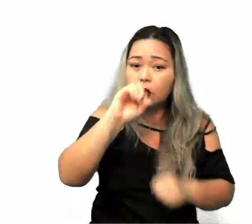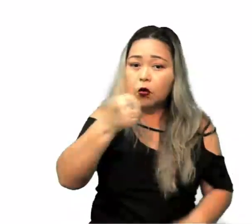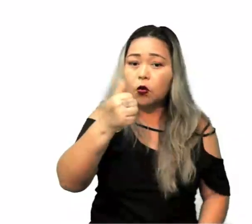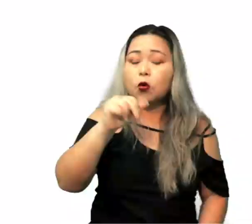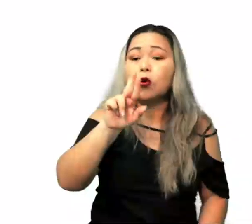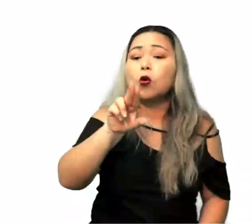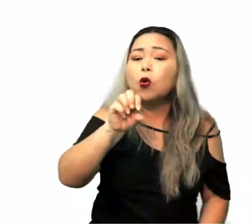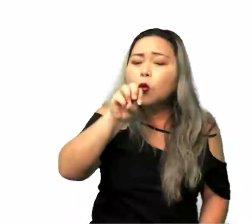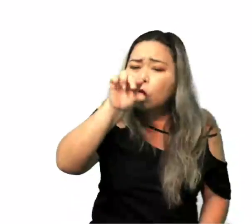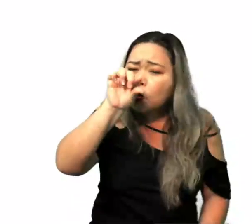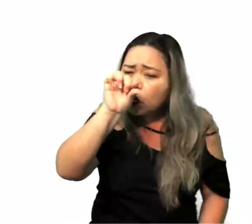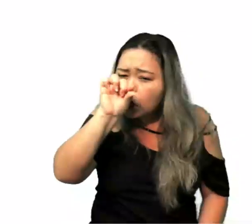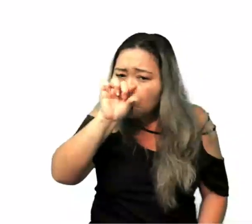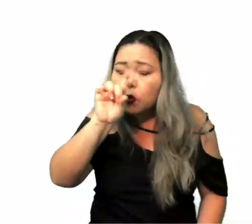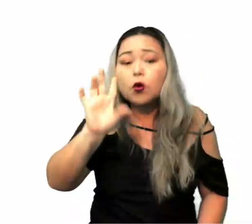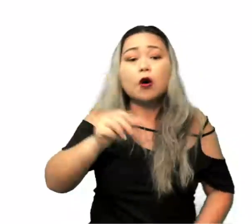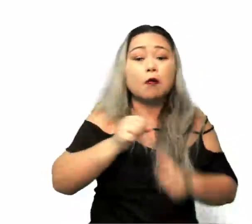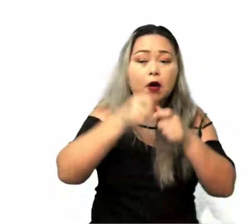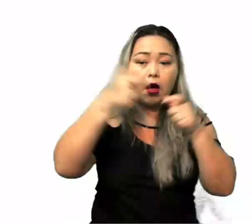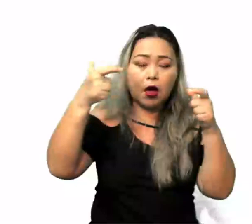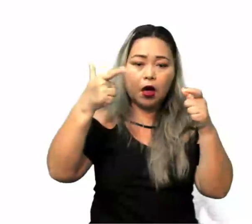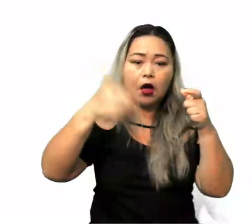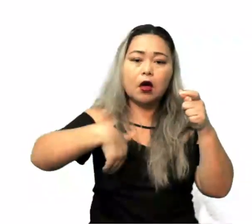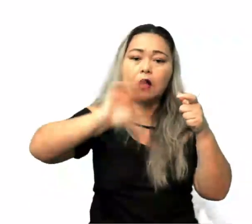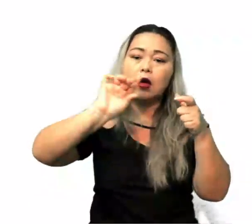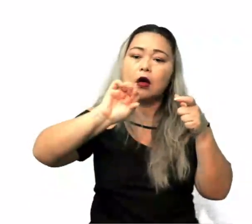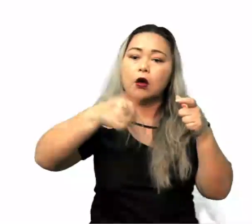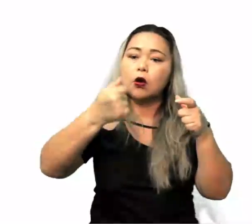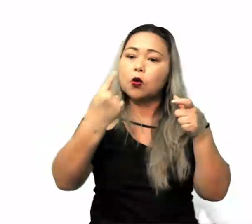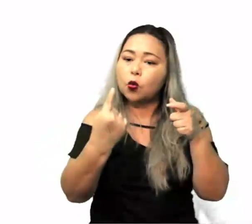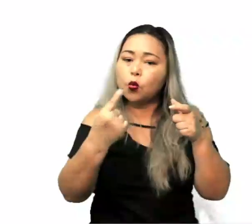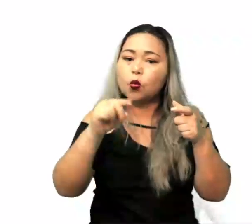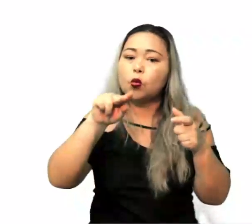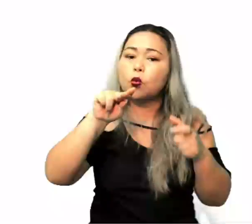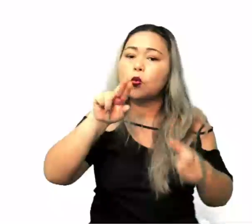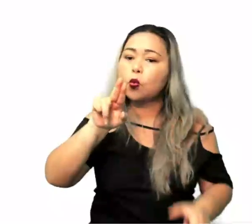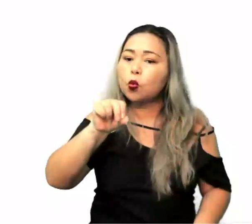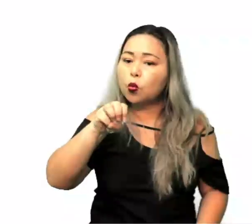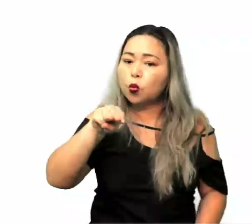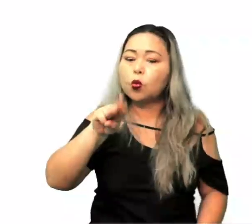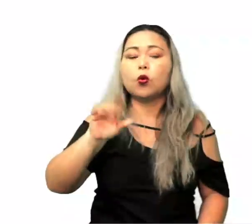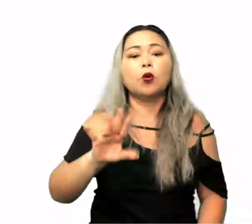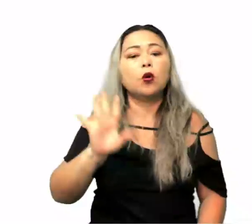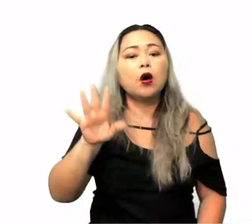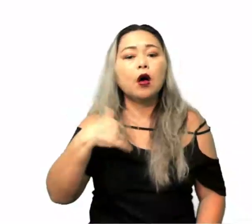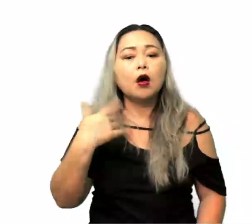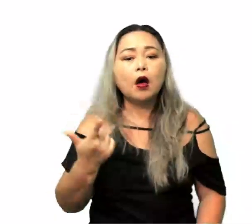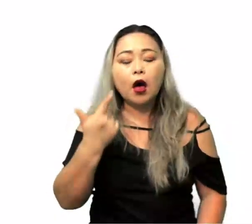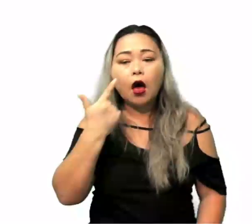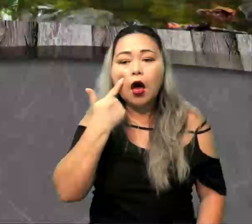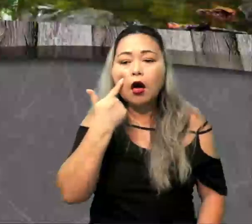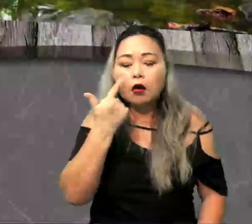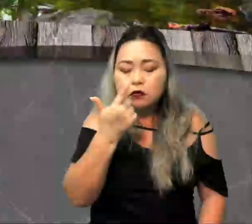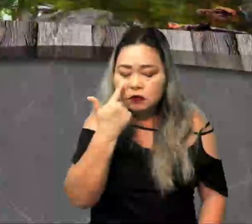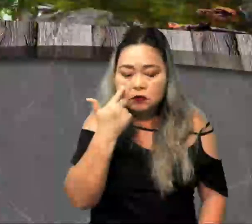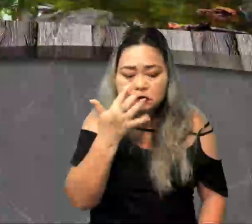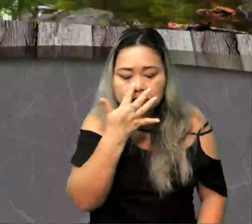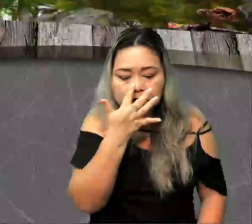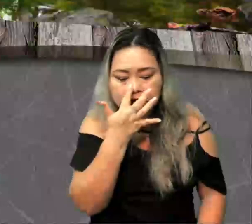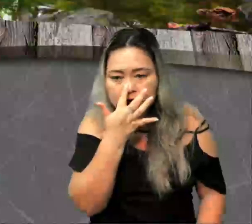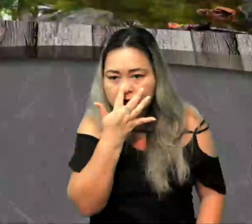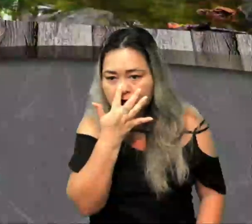0,1 micrômetros. E as macro, acima dessa numeração, tá? Então, quando eu quero